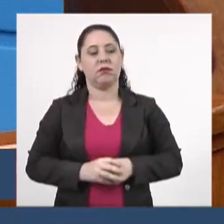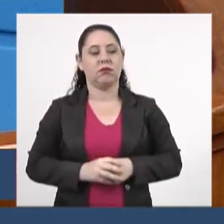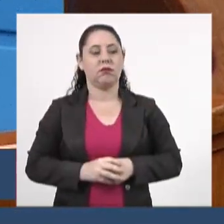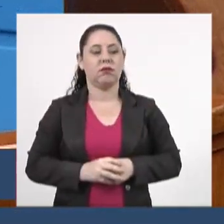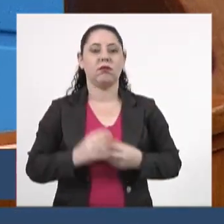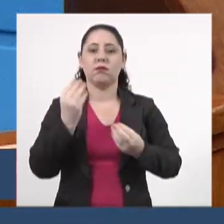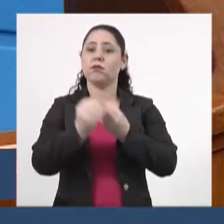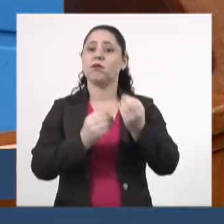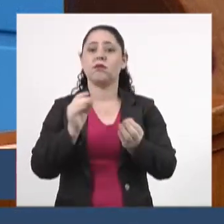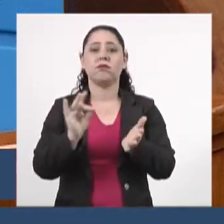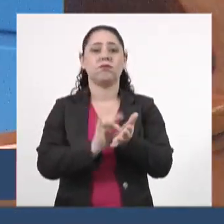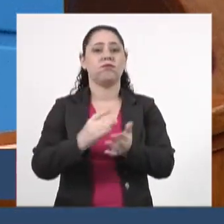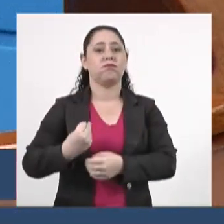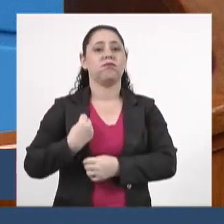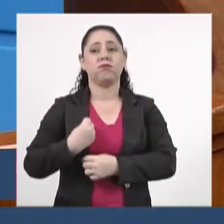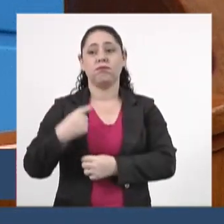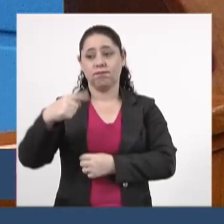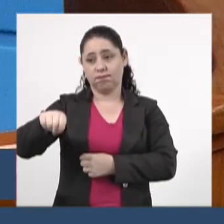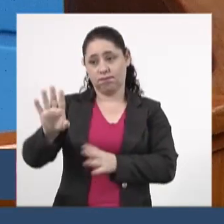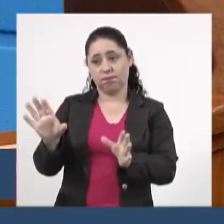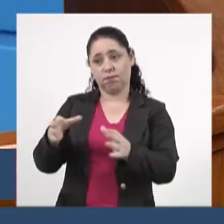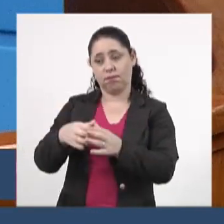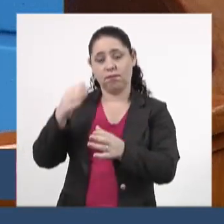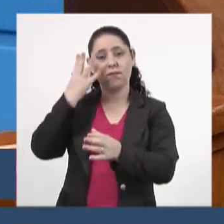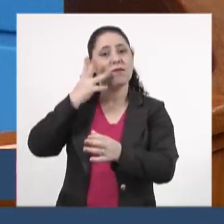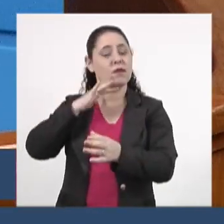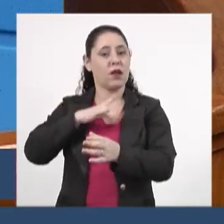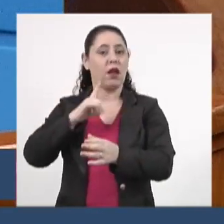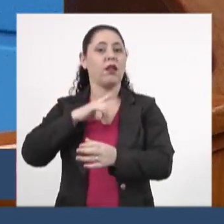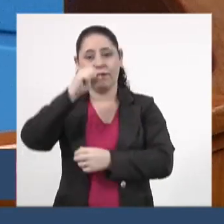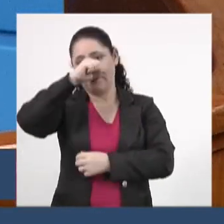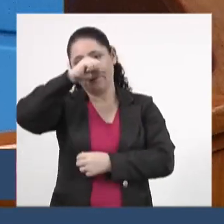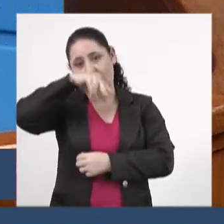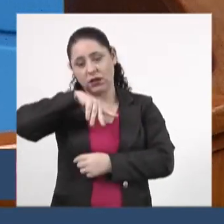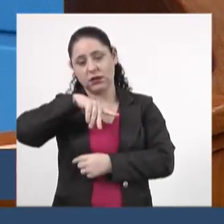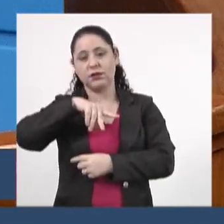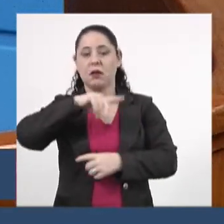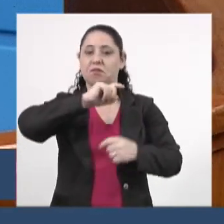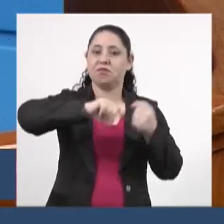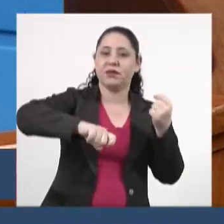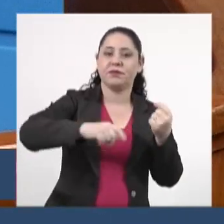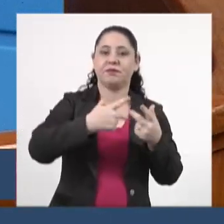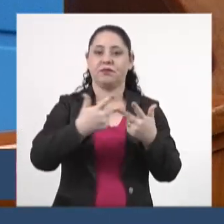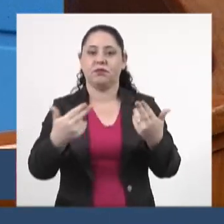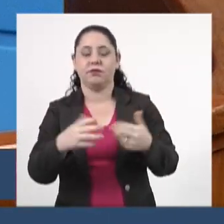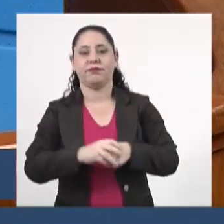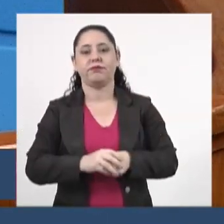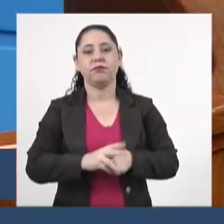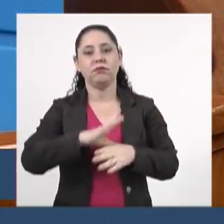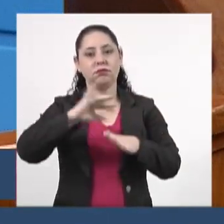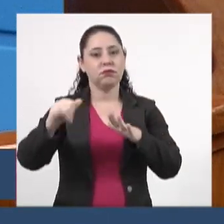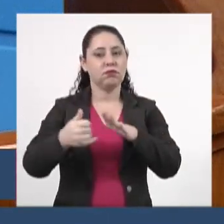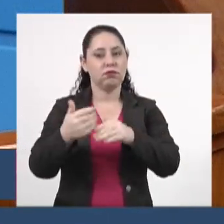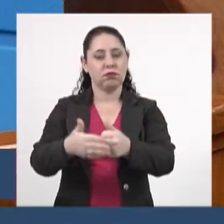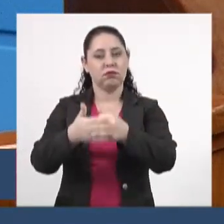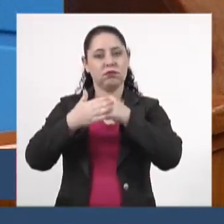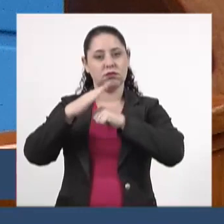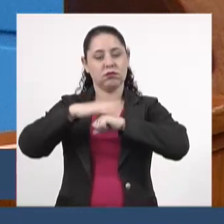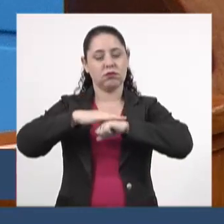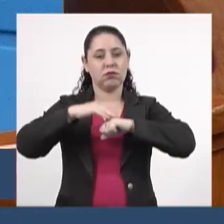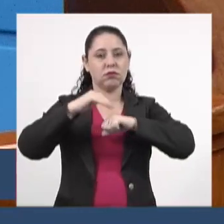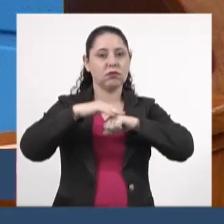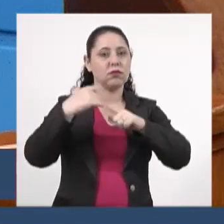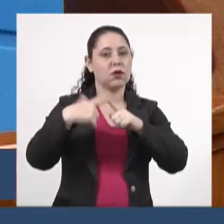como é a realidade, né, como vivem essas crianças que sofreram esse tipo de violência. Elas estão na instituição de acolhimento, no abrigo, porque